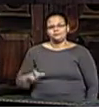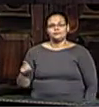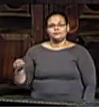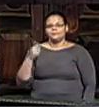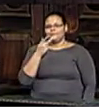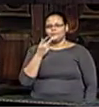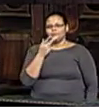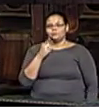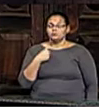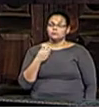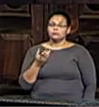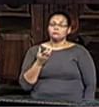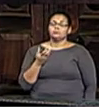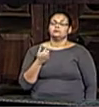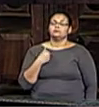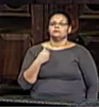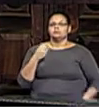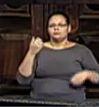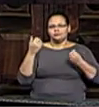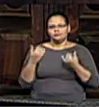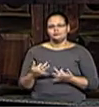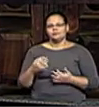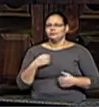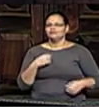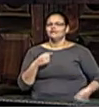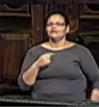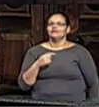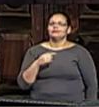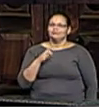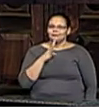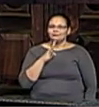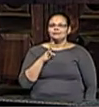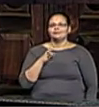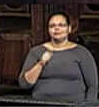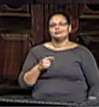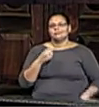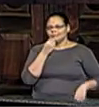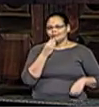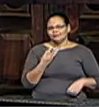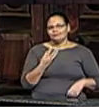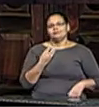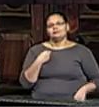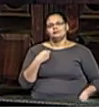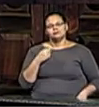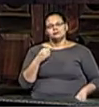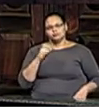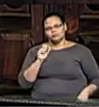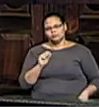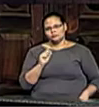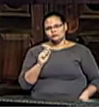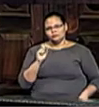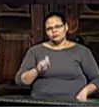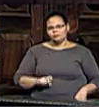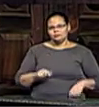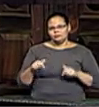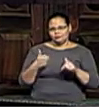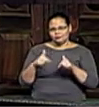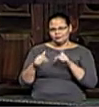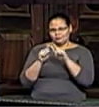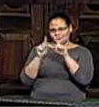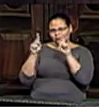eu quero dizer que eu vejo aqui e reconheço os benefícios que foram trazidos aos